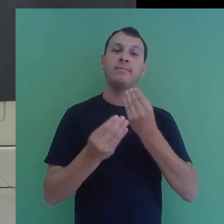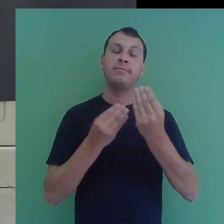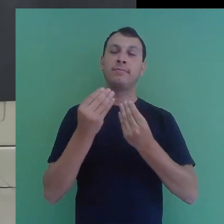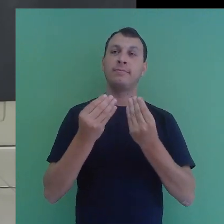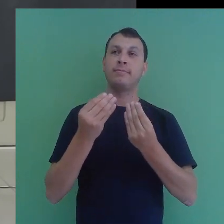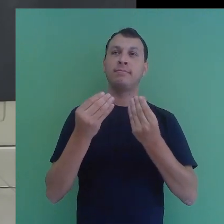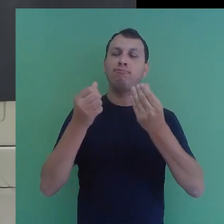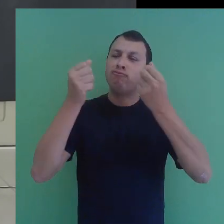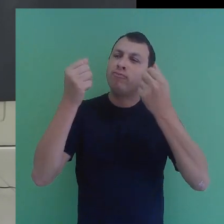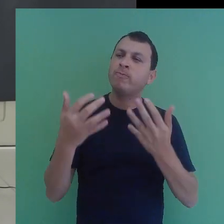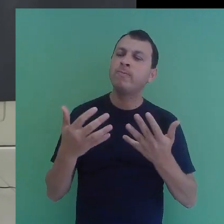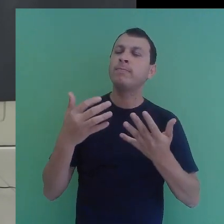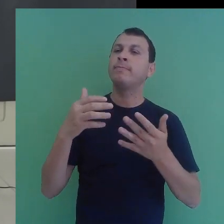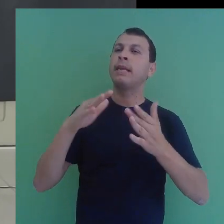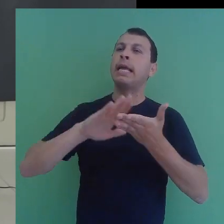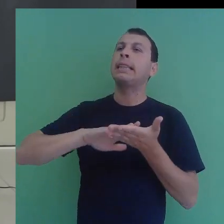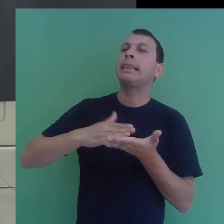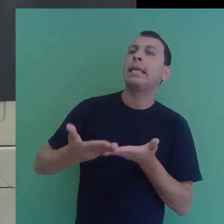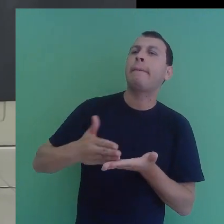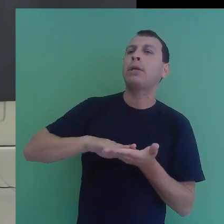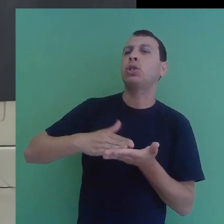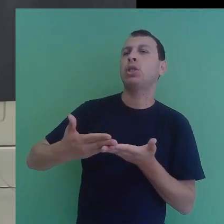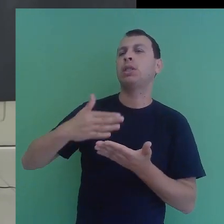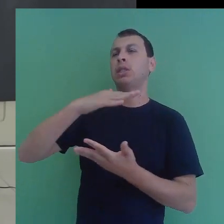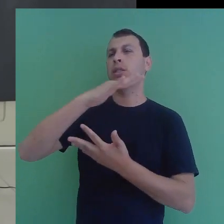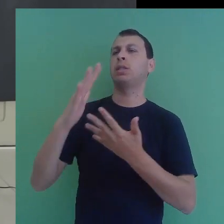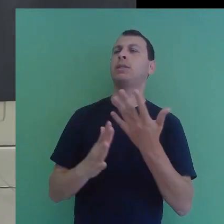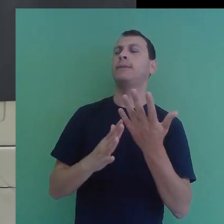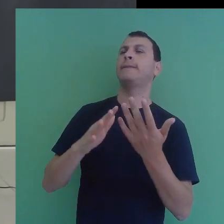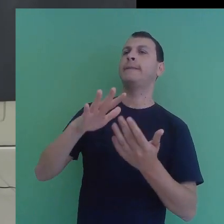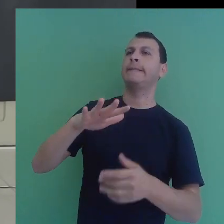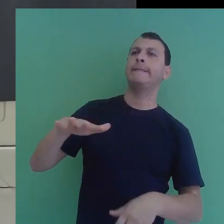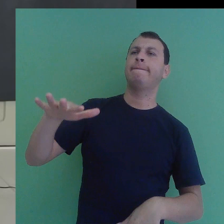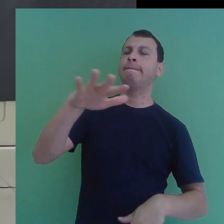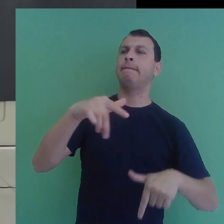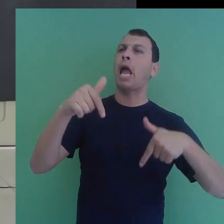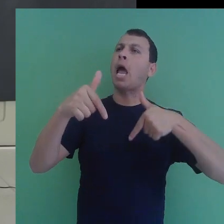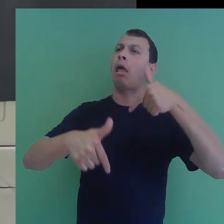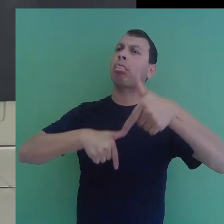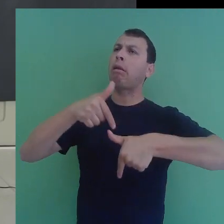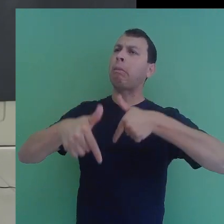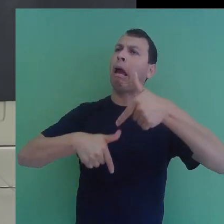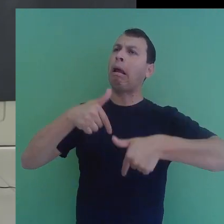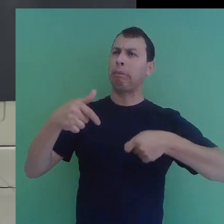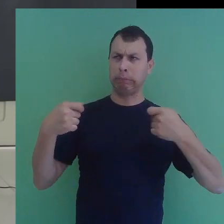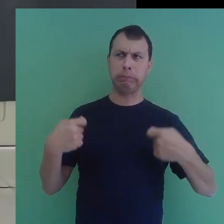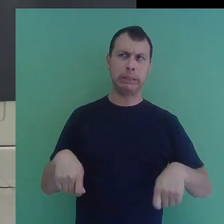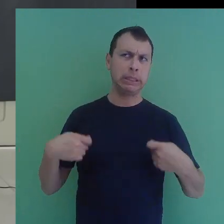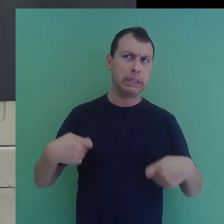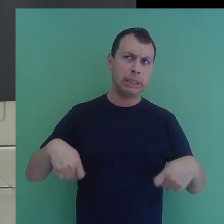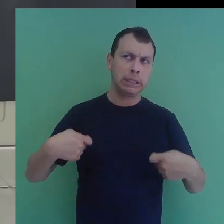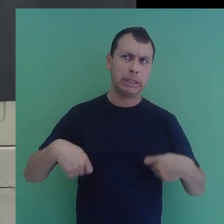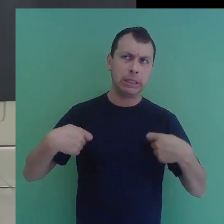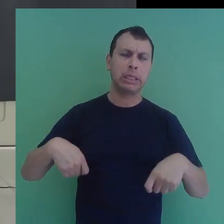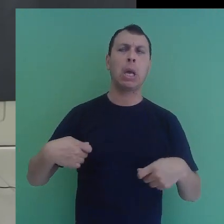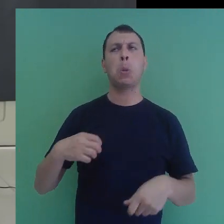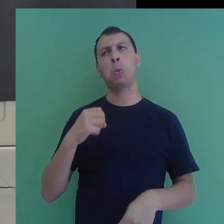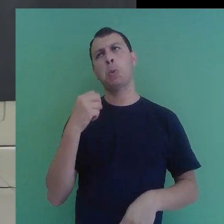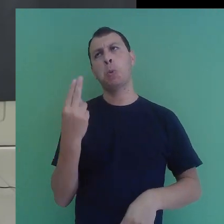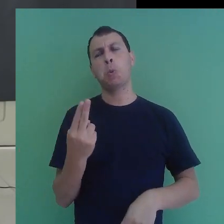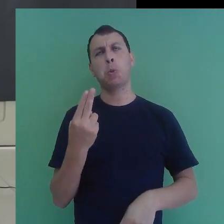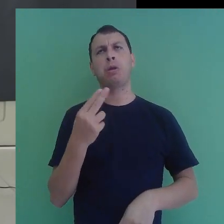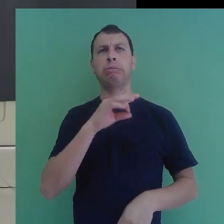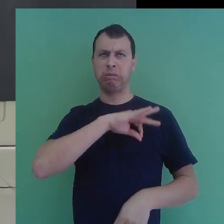está o cenário, o cenário de intérprete de Libras, se tem bastante procura, se é